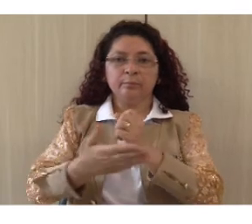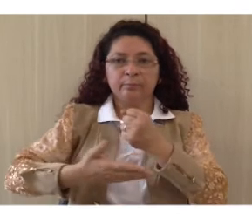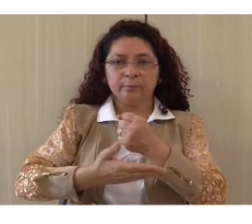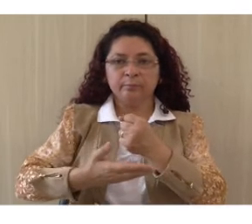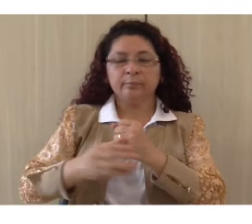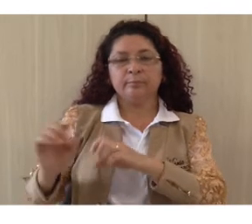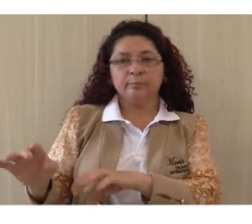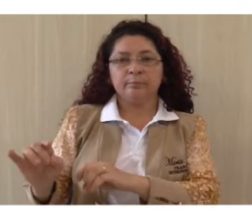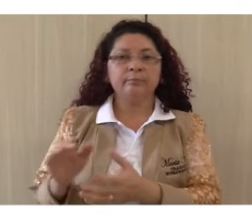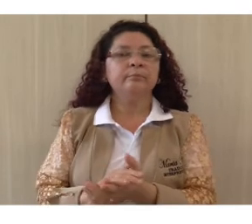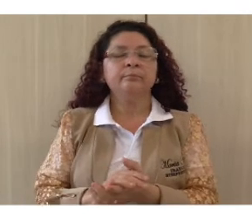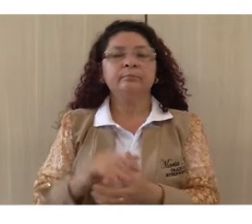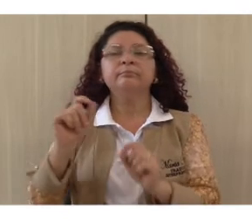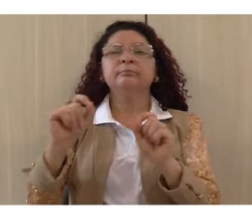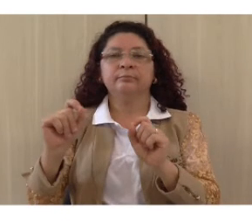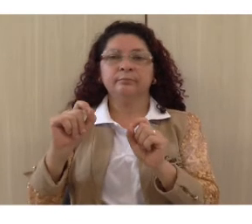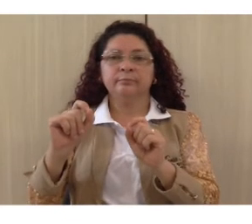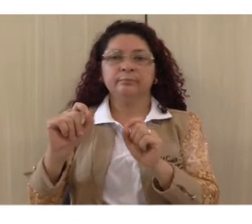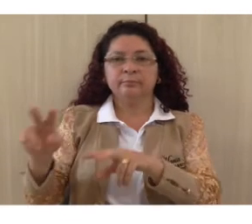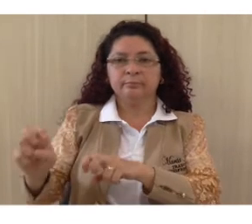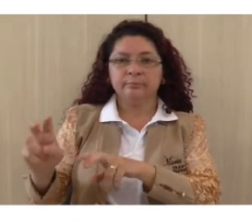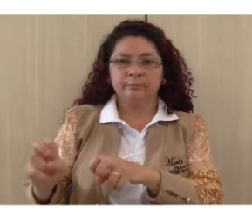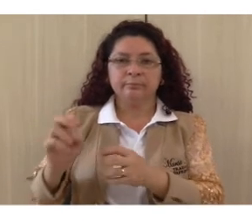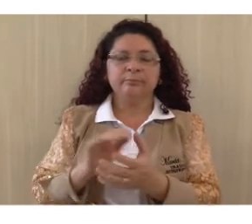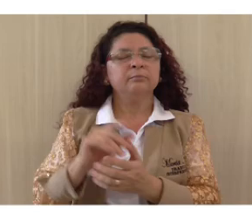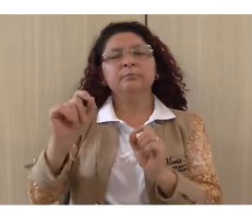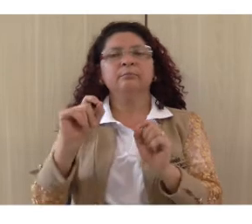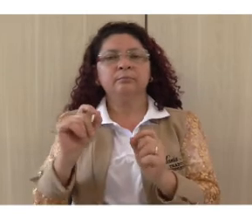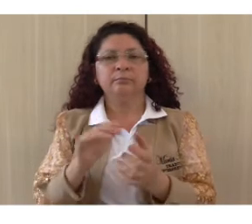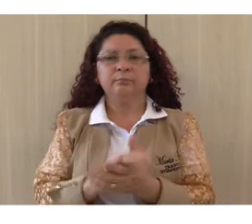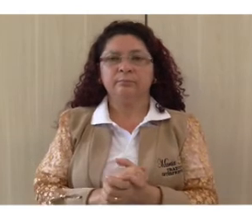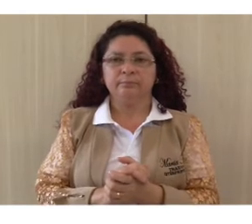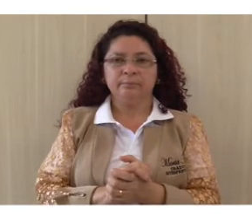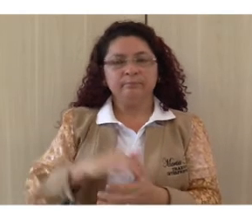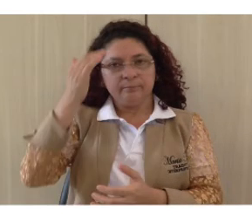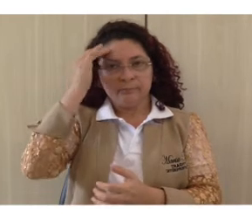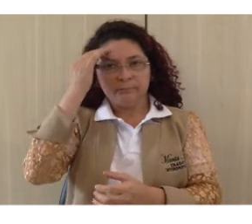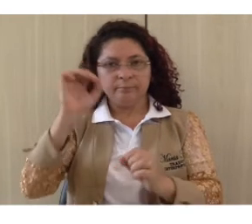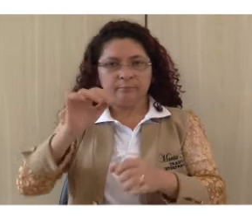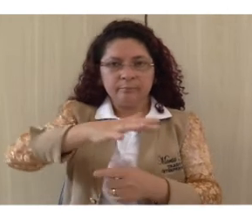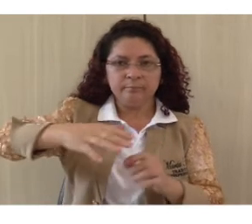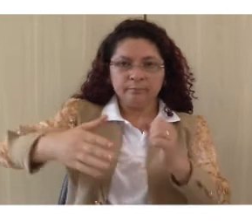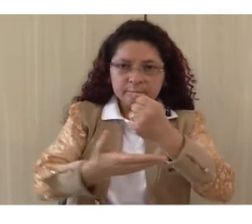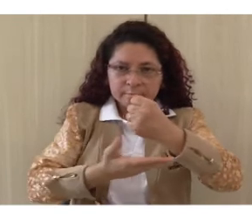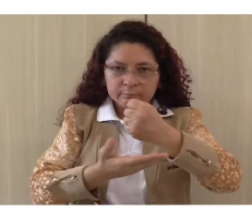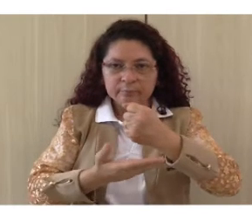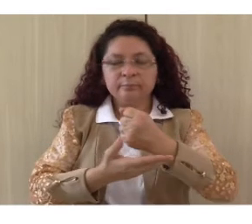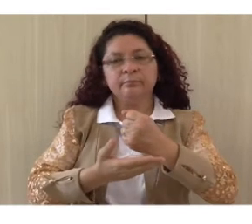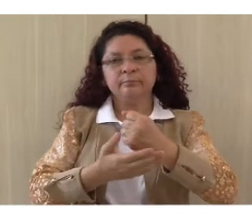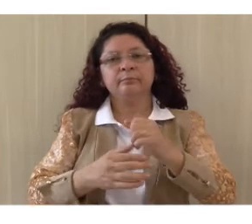do campo, é definido como educação do campo aquela que compreende a educação básica em